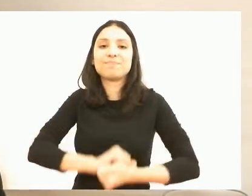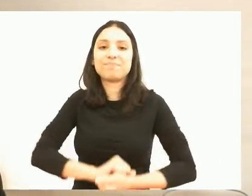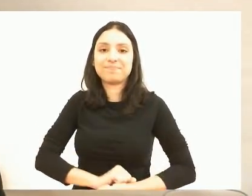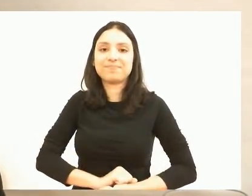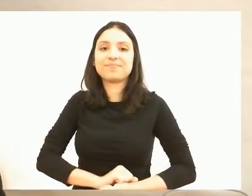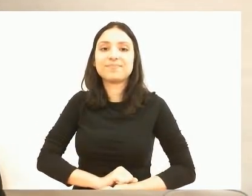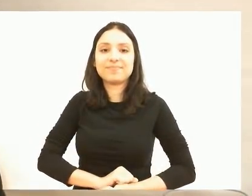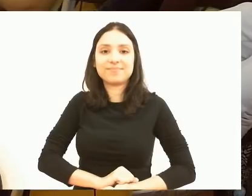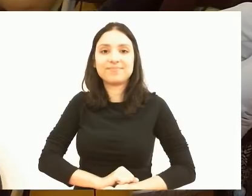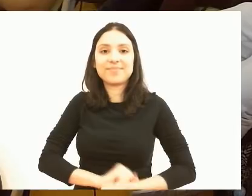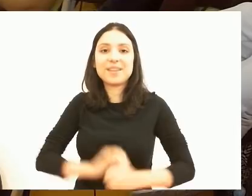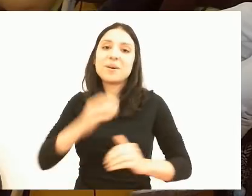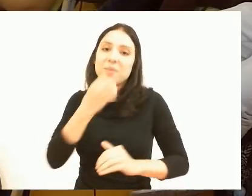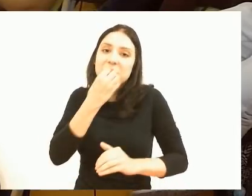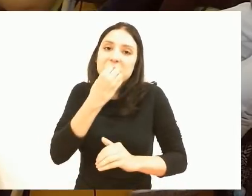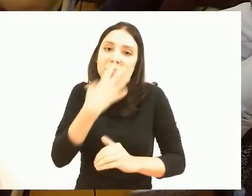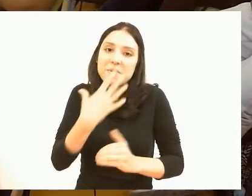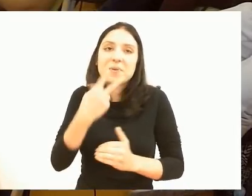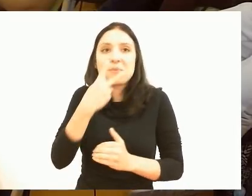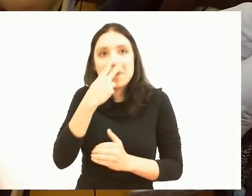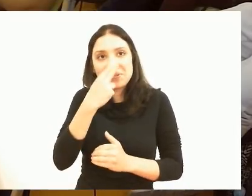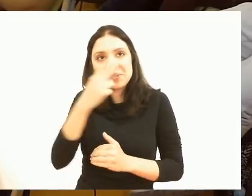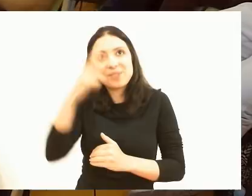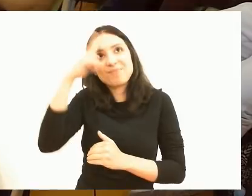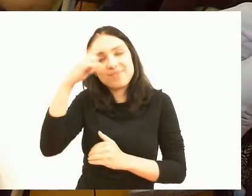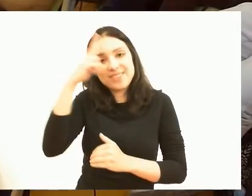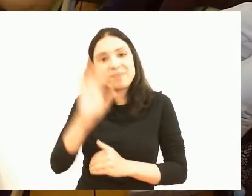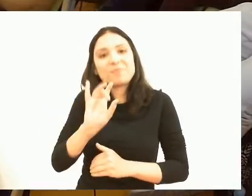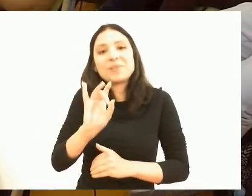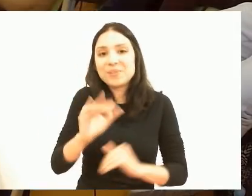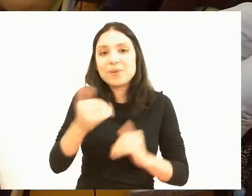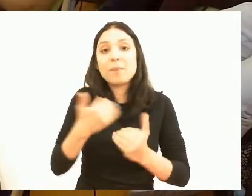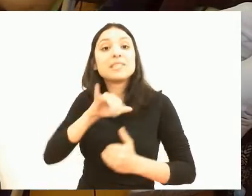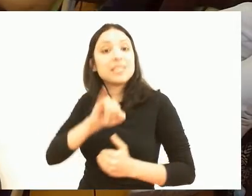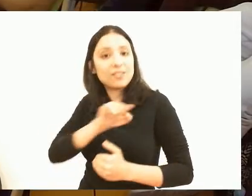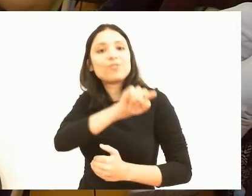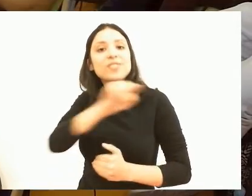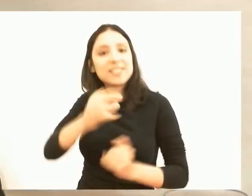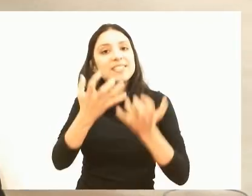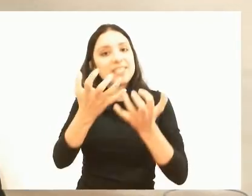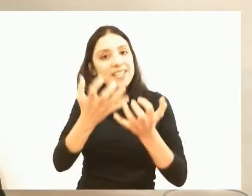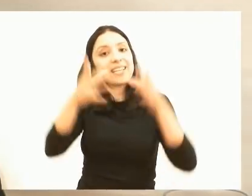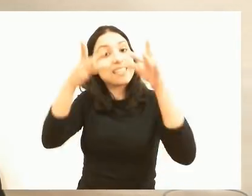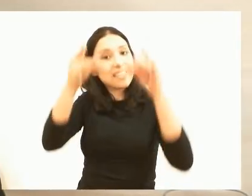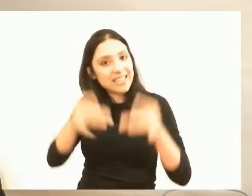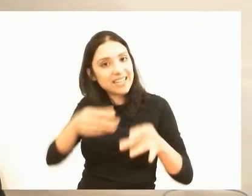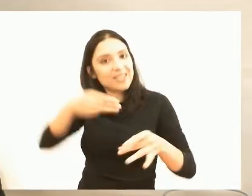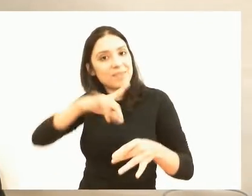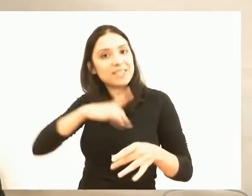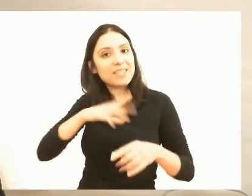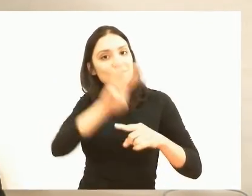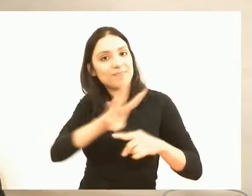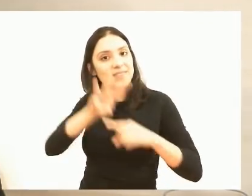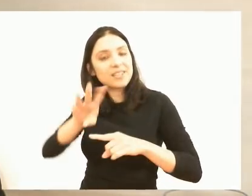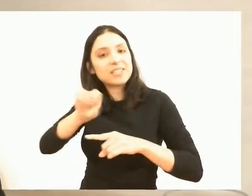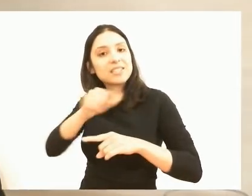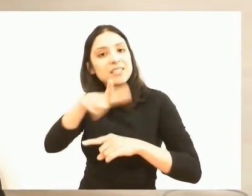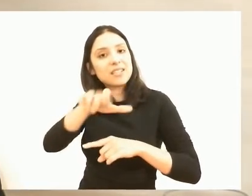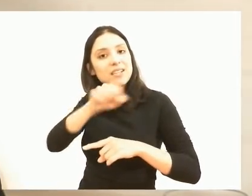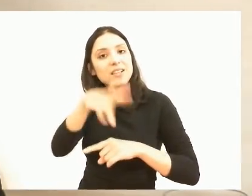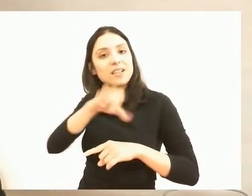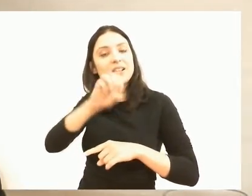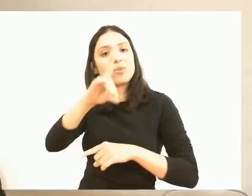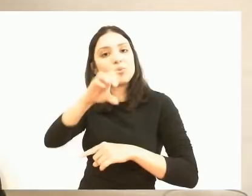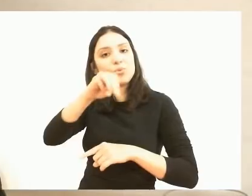é isso que eu me lembro é isso mas se quiser mais detalhes no meu site salon no movimento pontuado ponto br